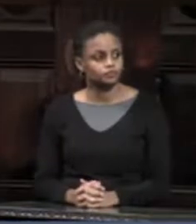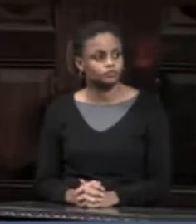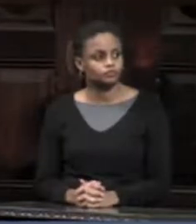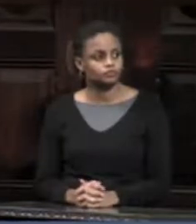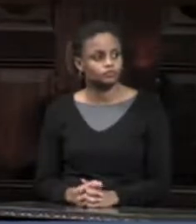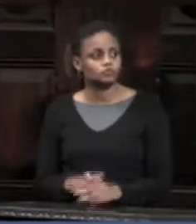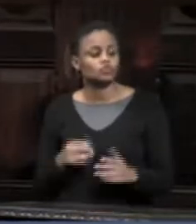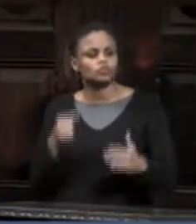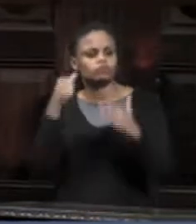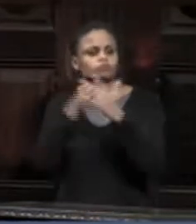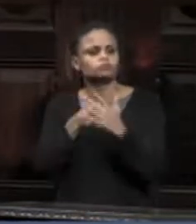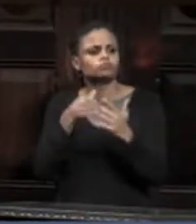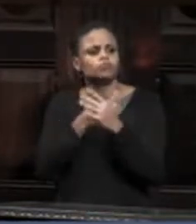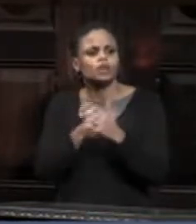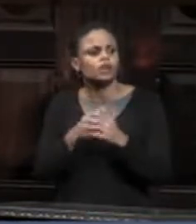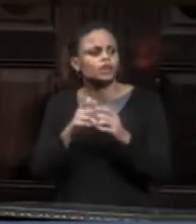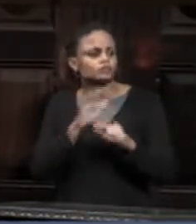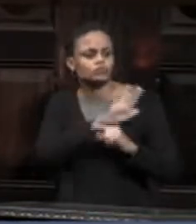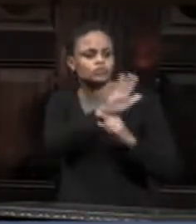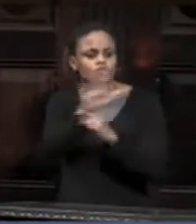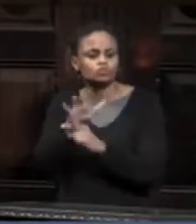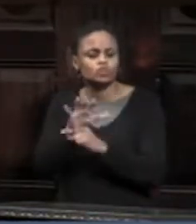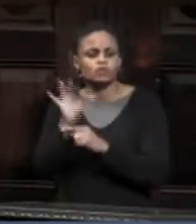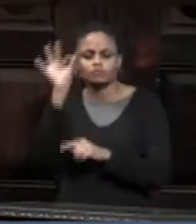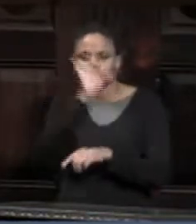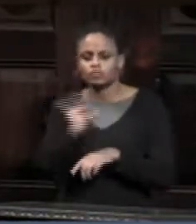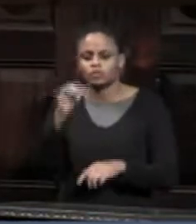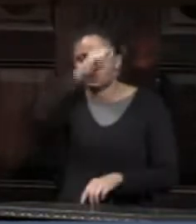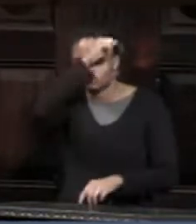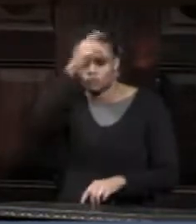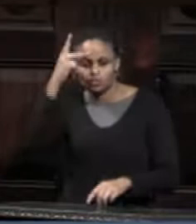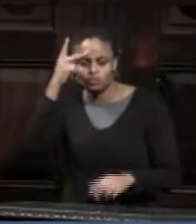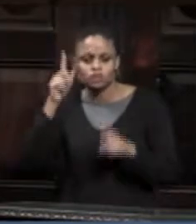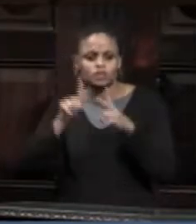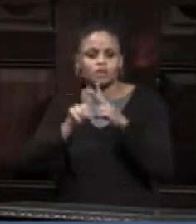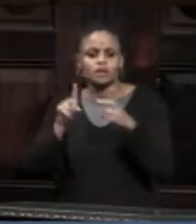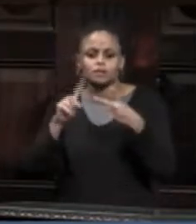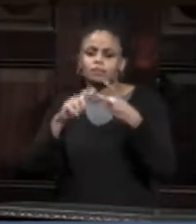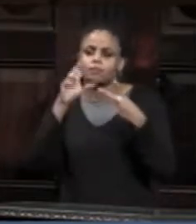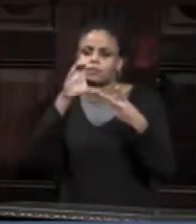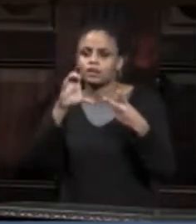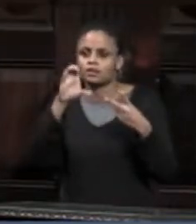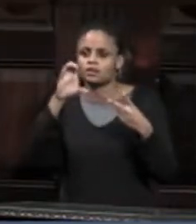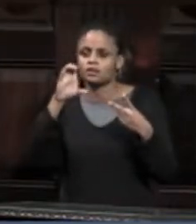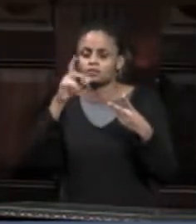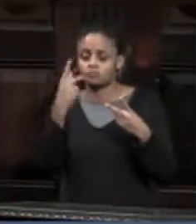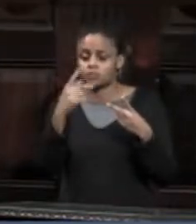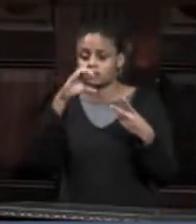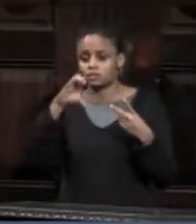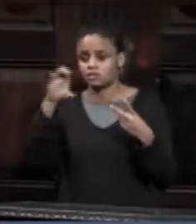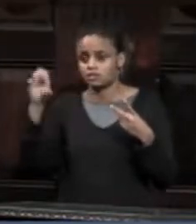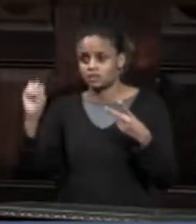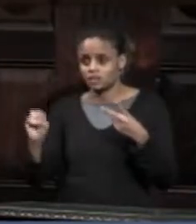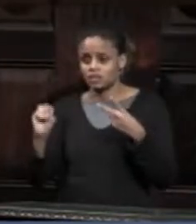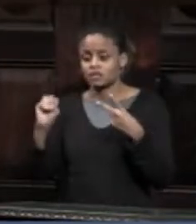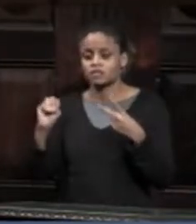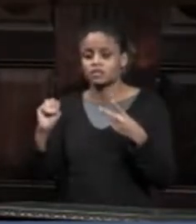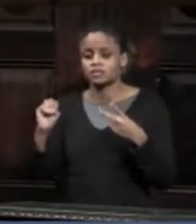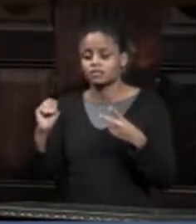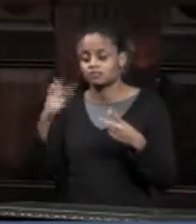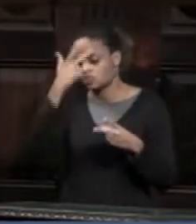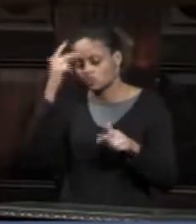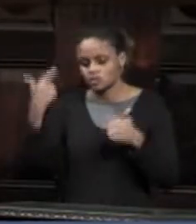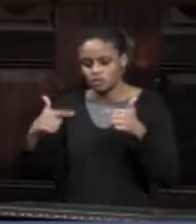nossas universidades públicas, a luta pelo PCCS da saúde, dos funcionários e dos servidores estaduais, a